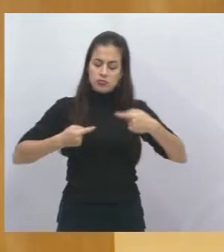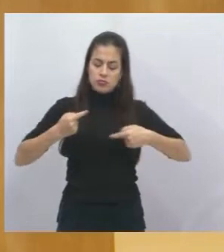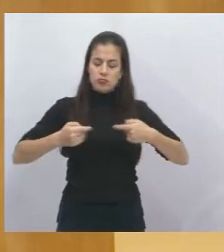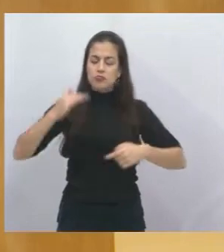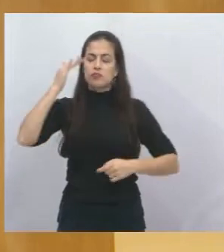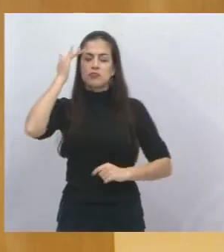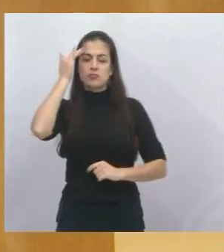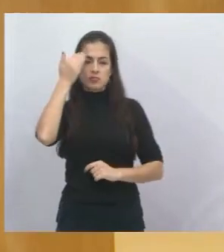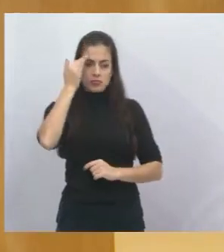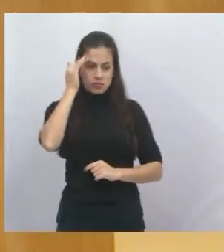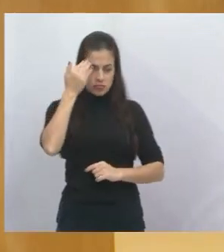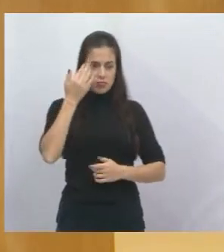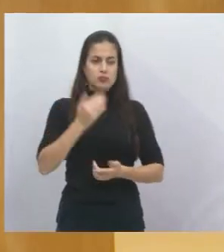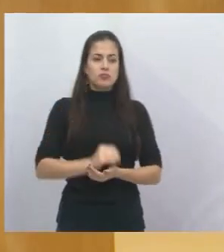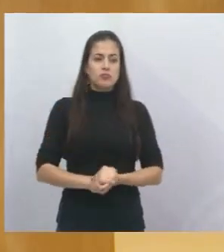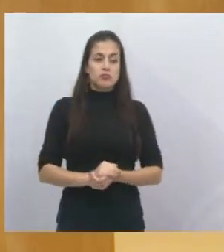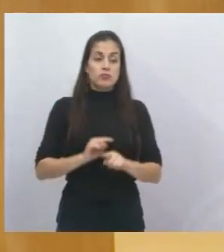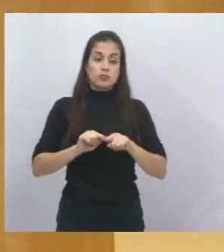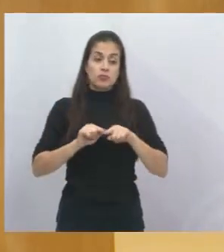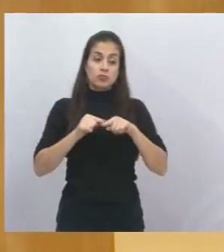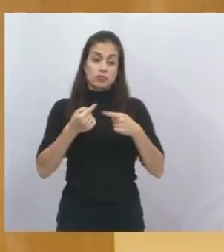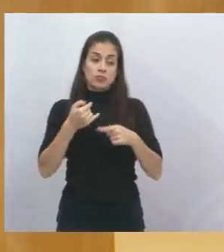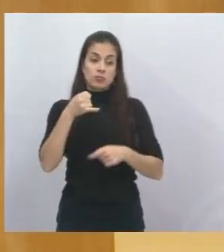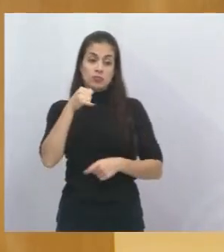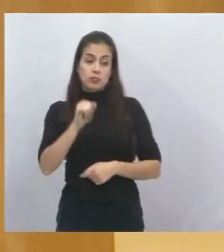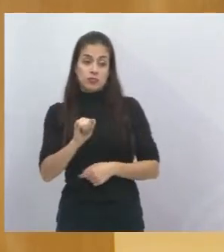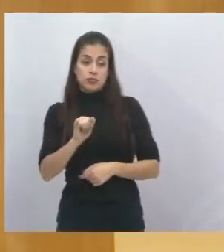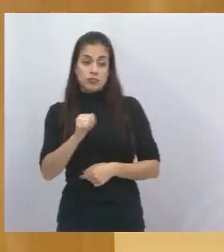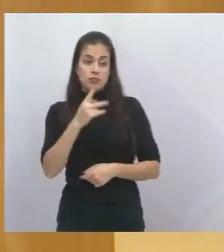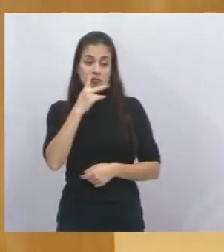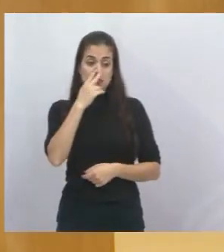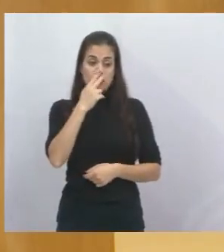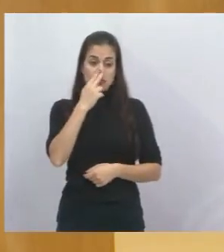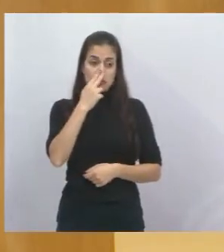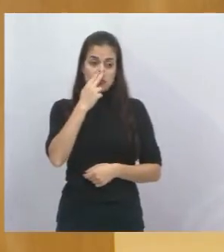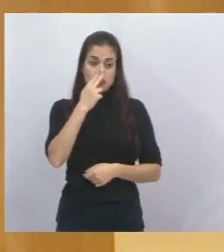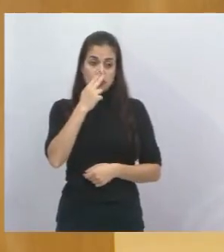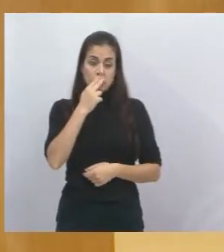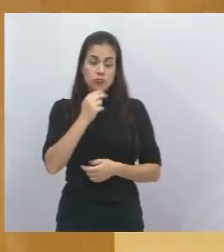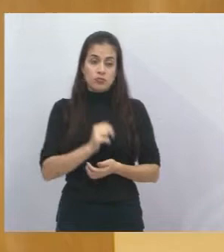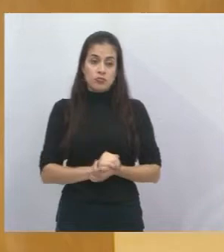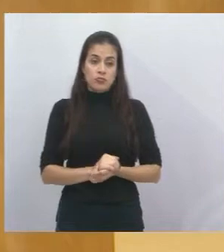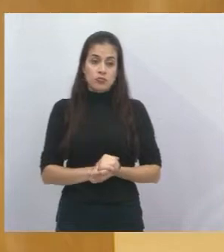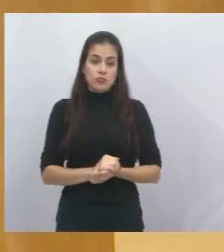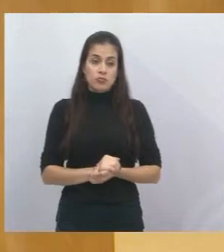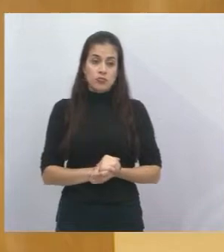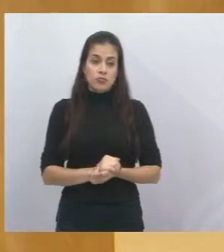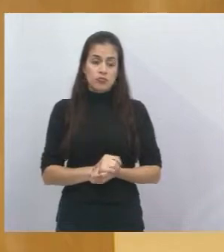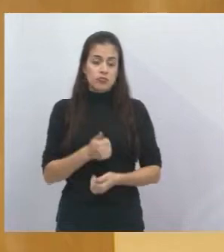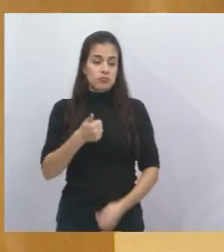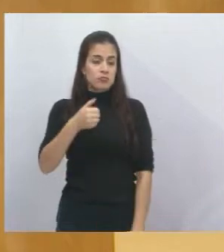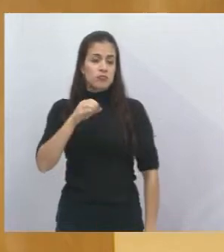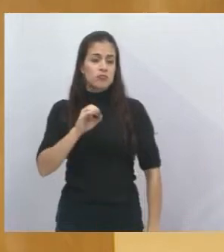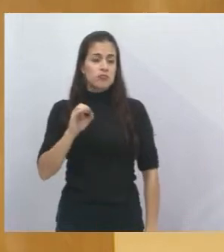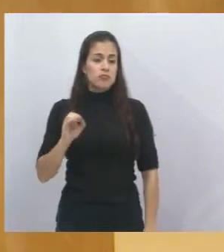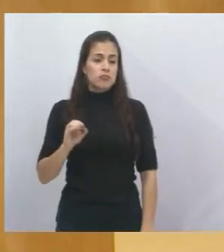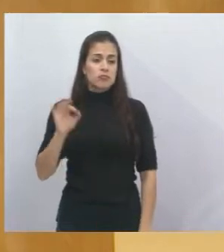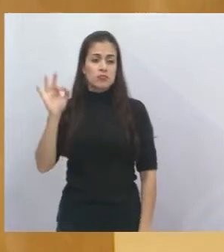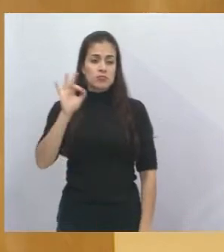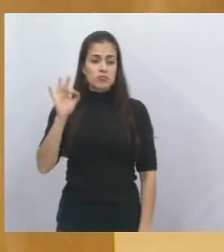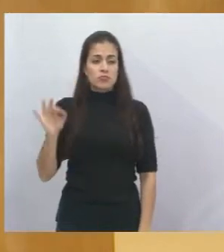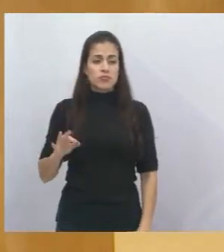entender, mas se eu achar necessário que não está sendo viável ao 100% do